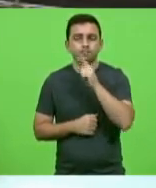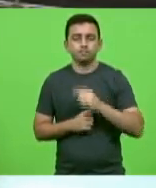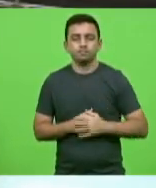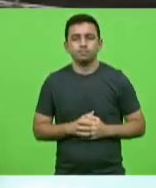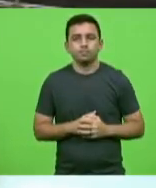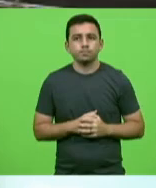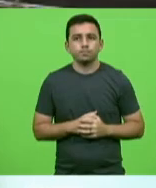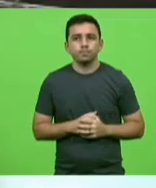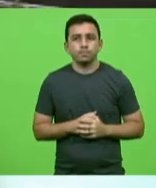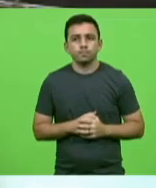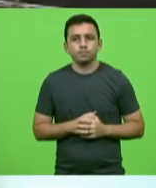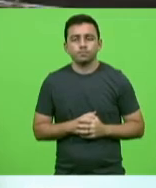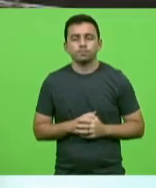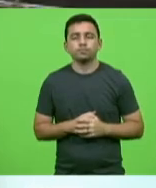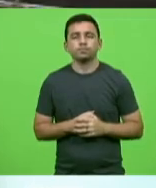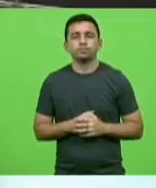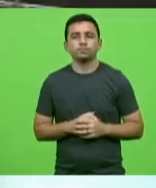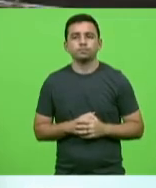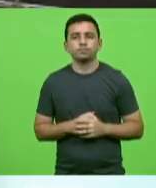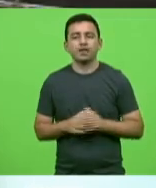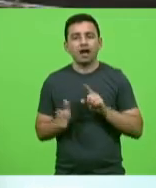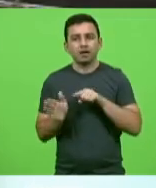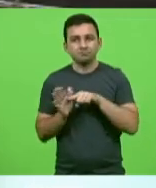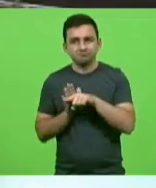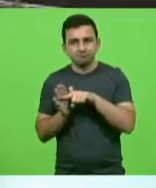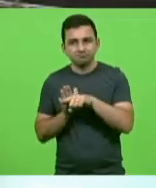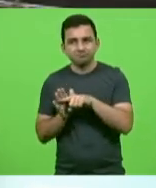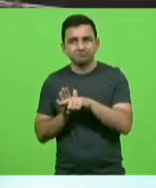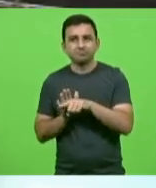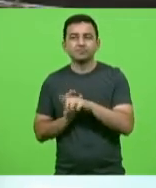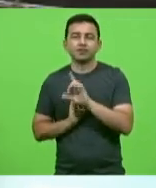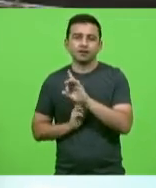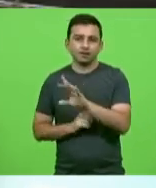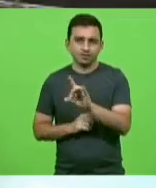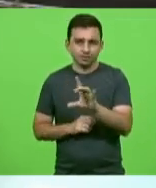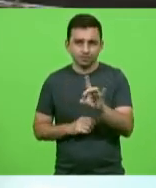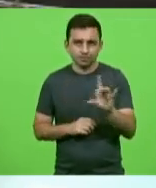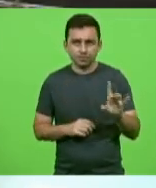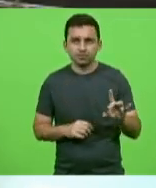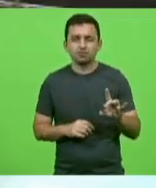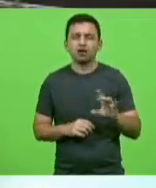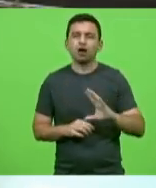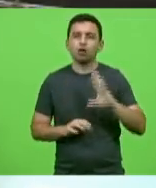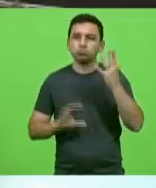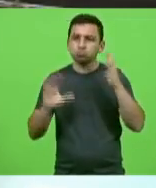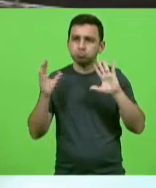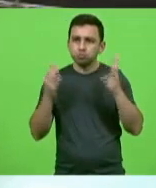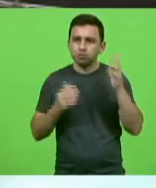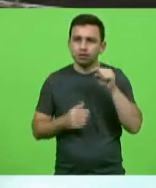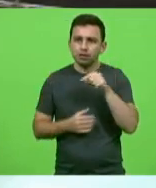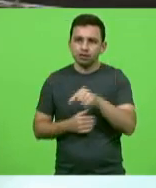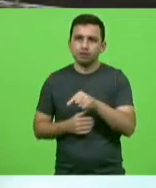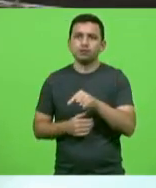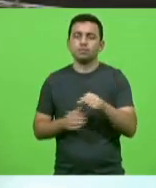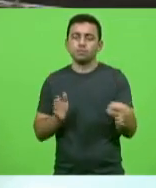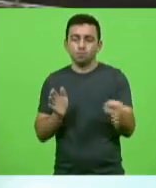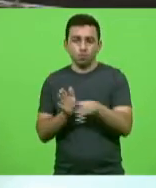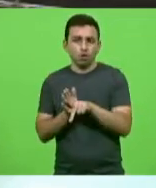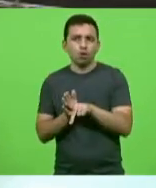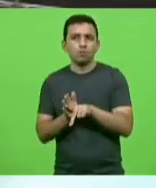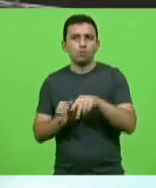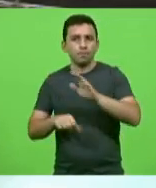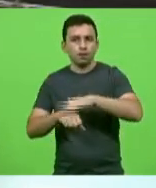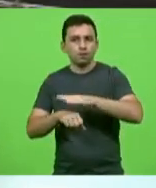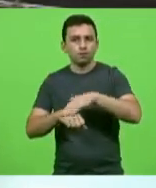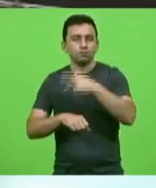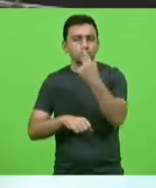o Facebook Tribunal do julgamento analise cada cada fato imputado ao governador do Estado